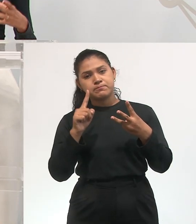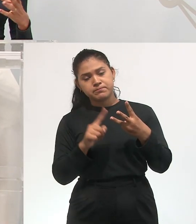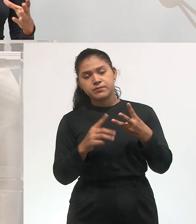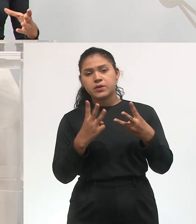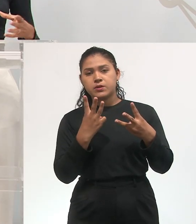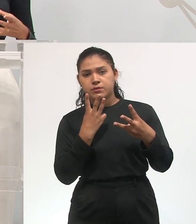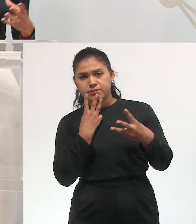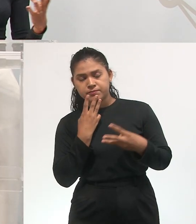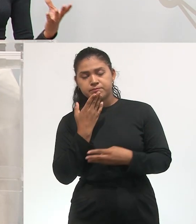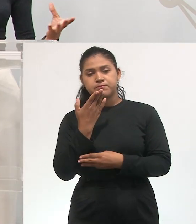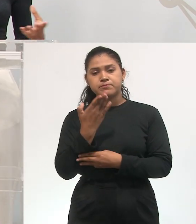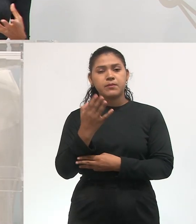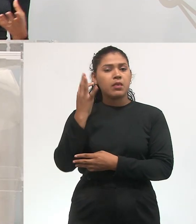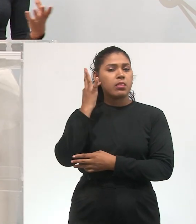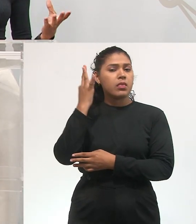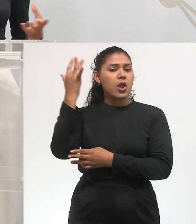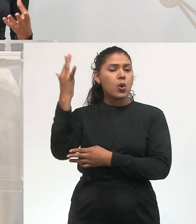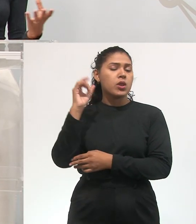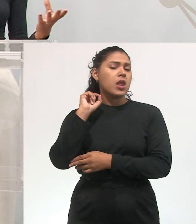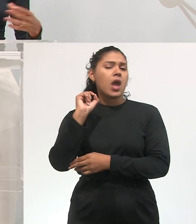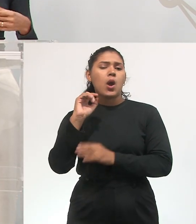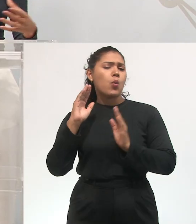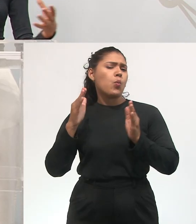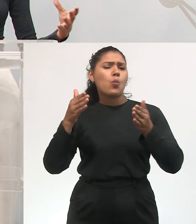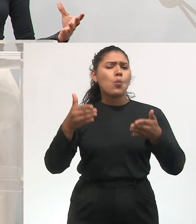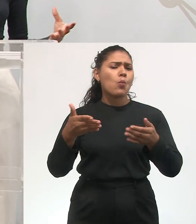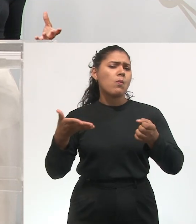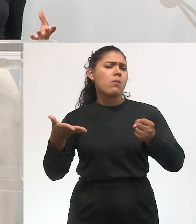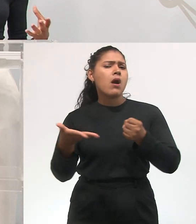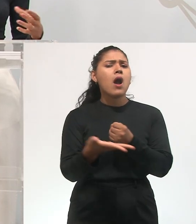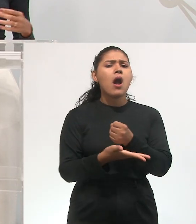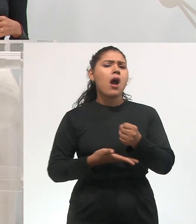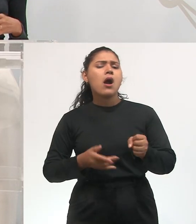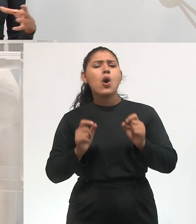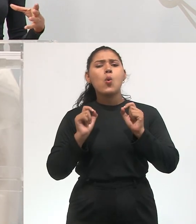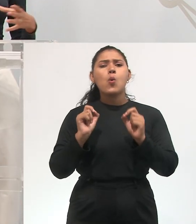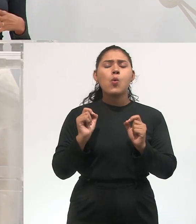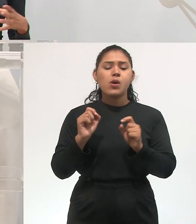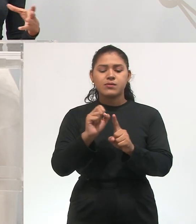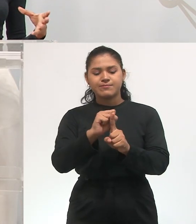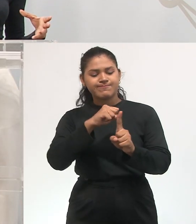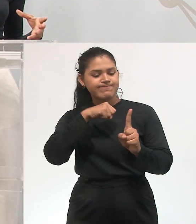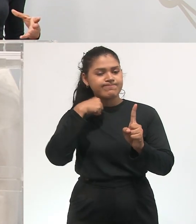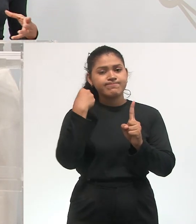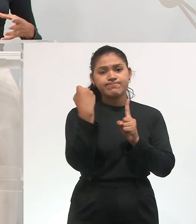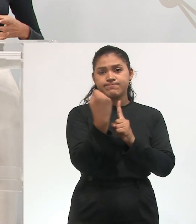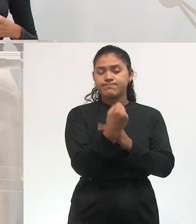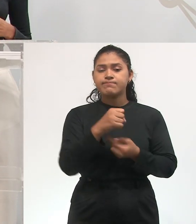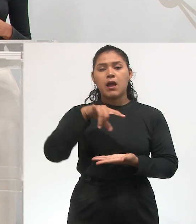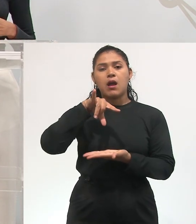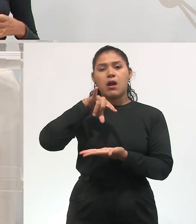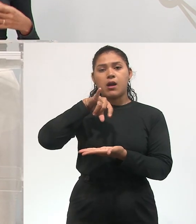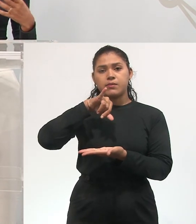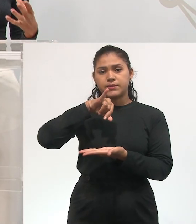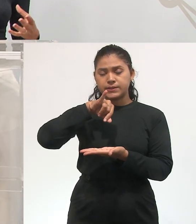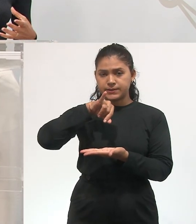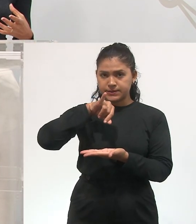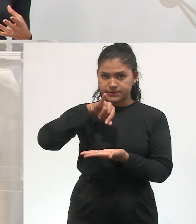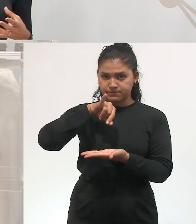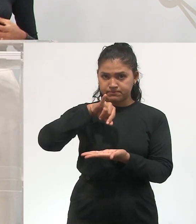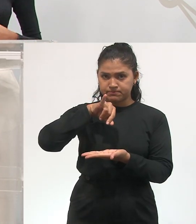ter como esteio, né, como base, a nascente sociedade capitalista, né,